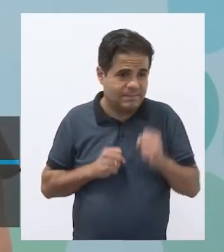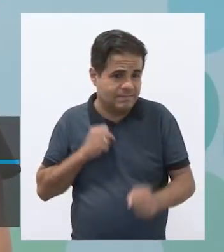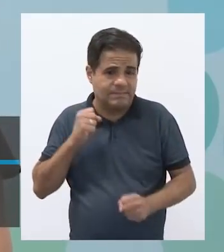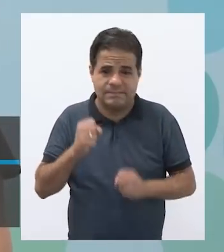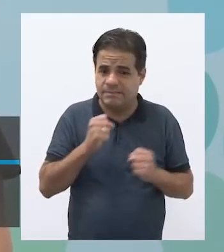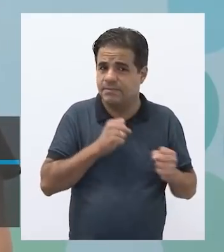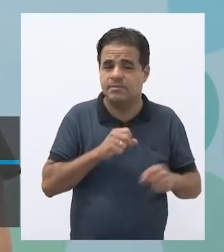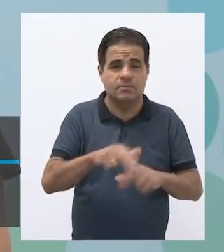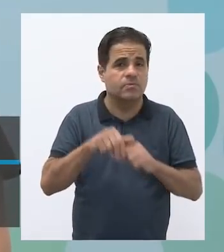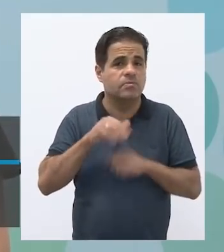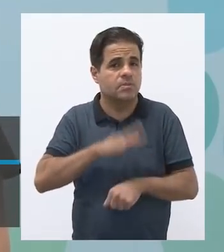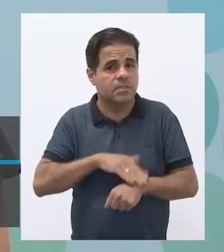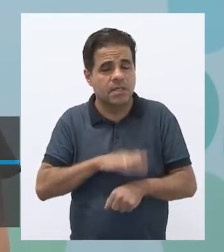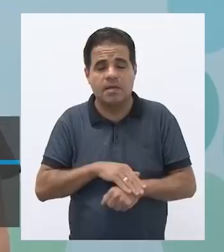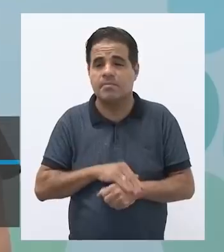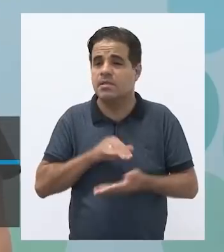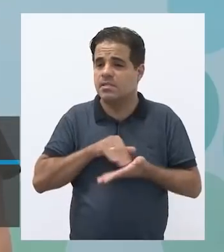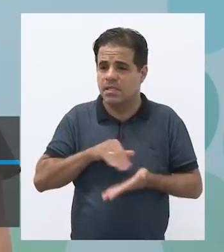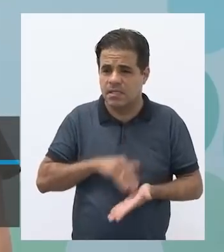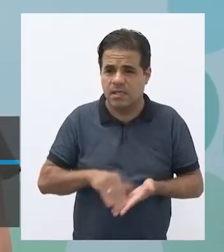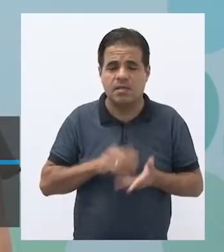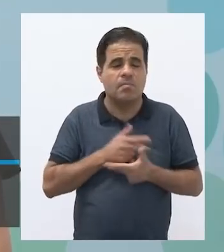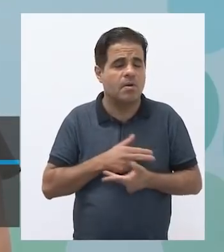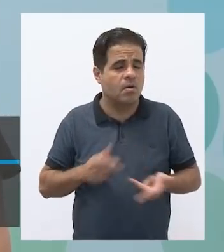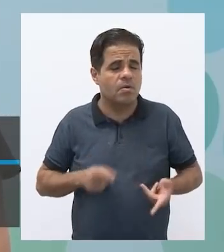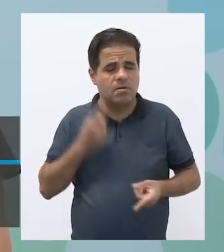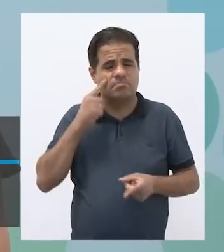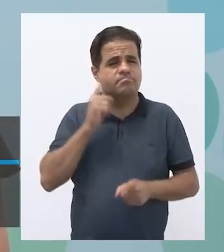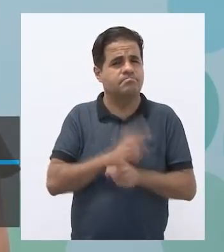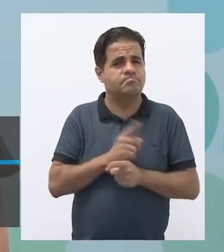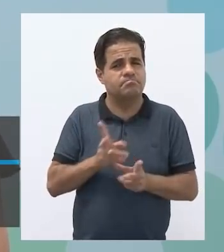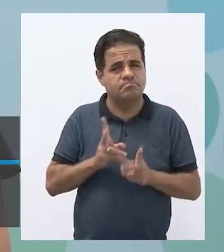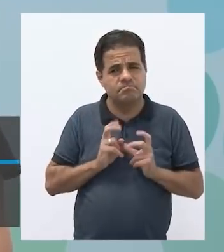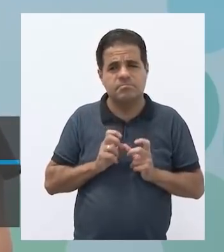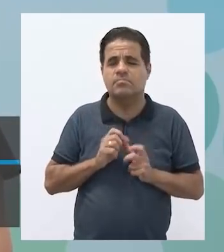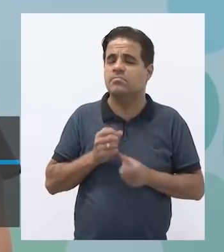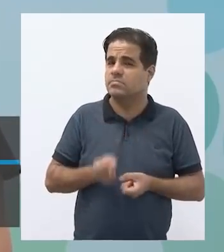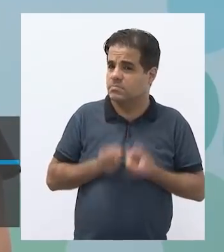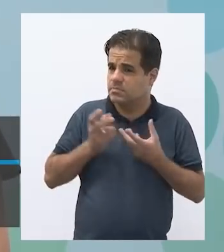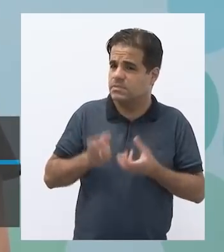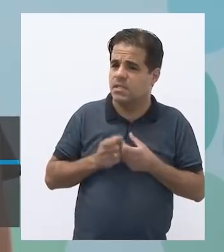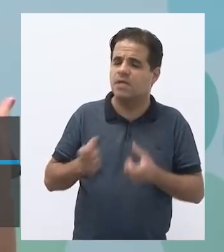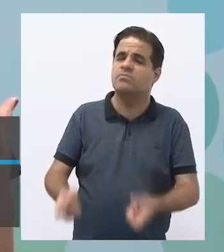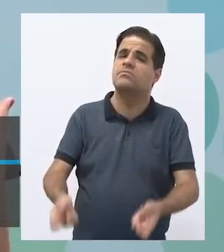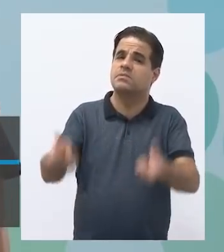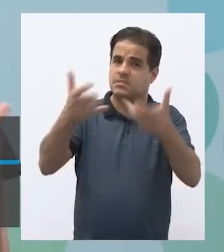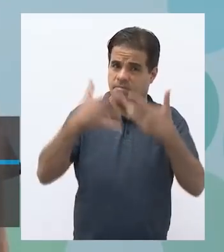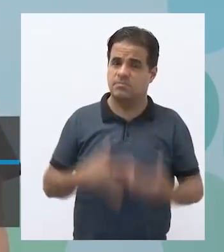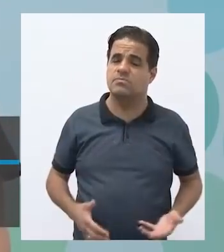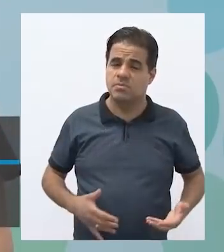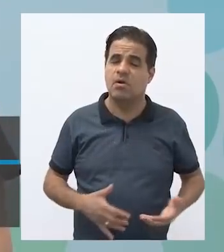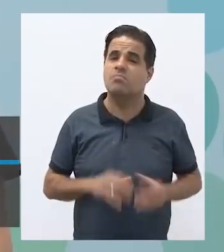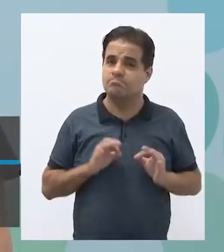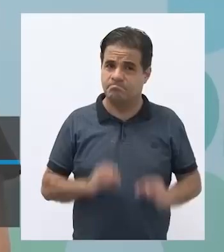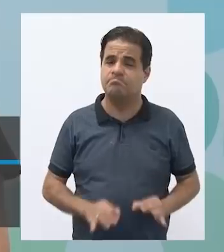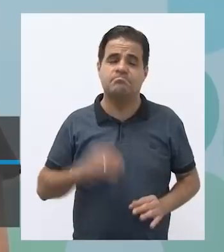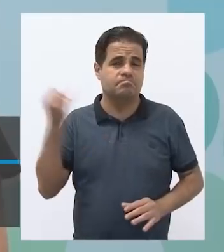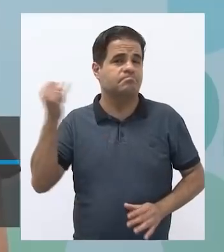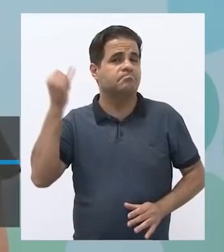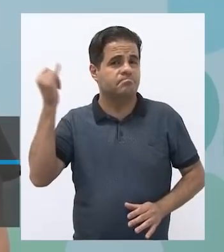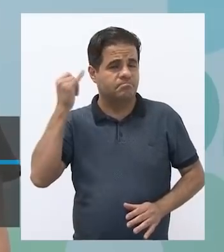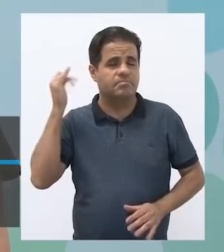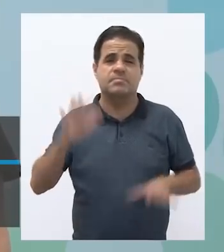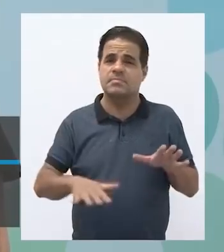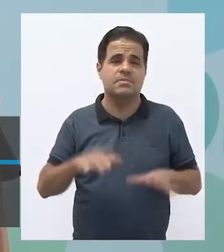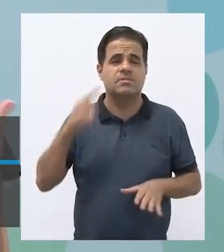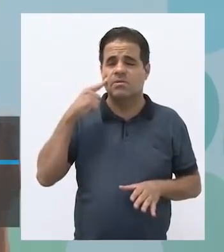tempo, né? Então, a secretaria, uma das coisas que foi identificada com os dados que você está falando, que realmente são importantes, que muitas